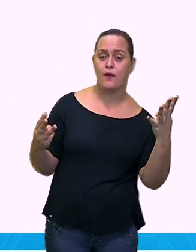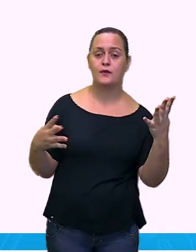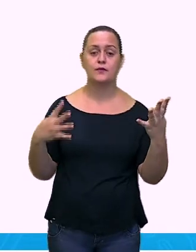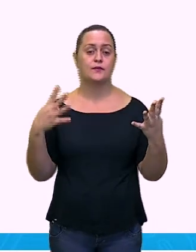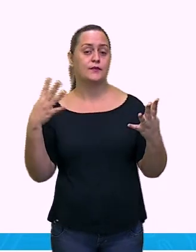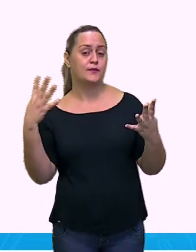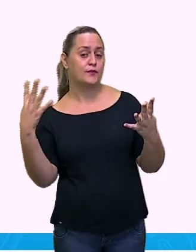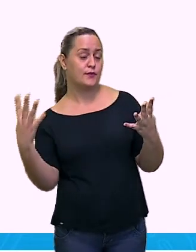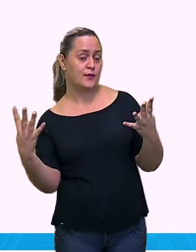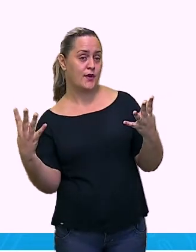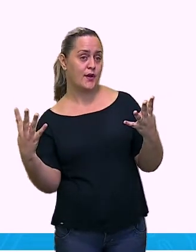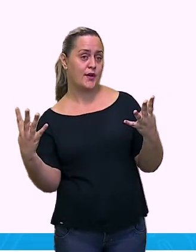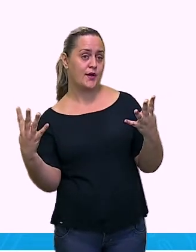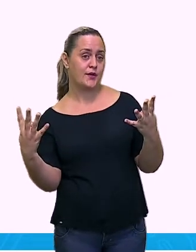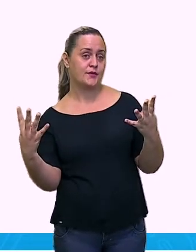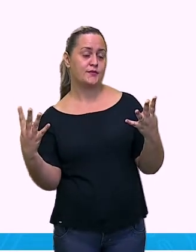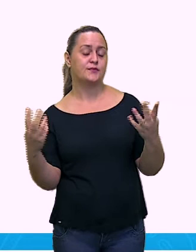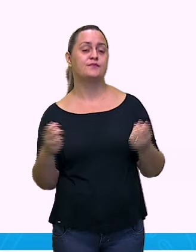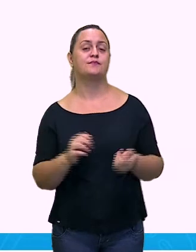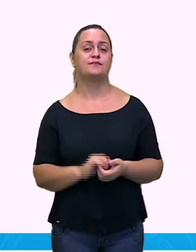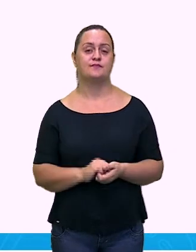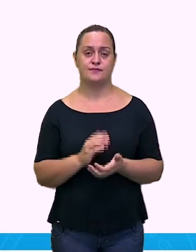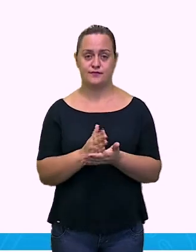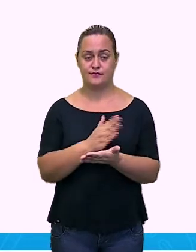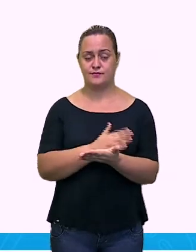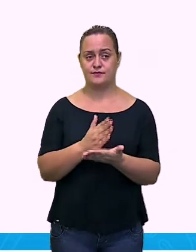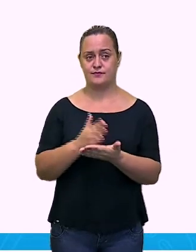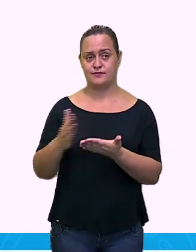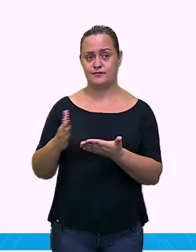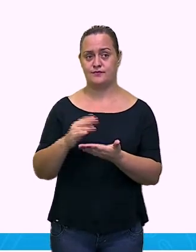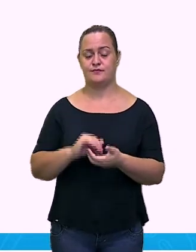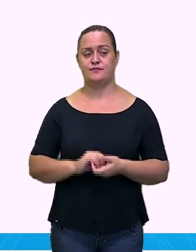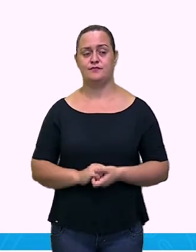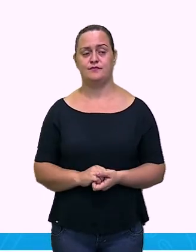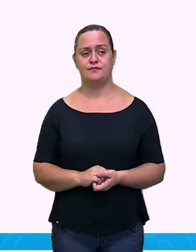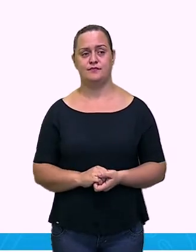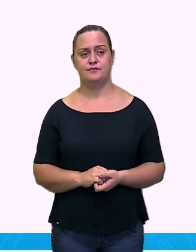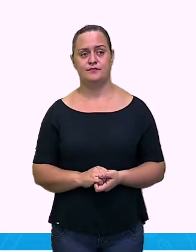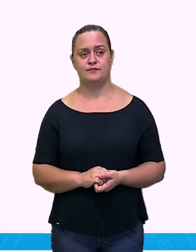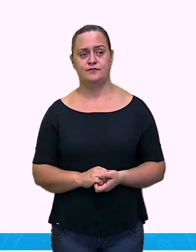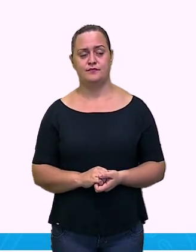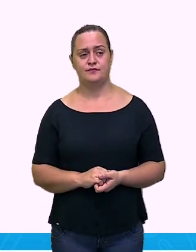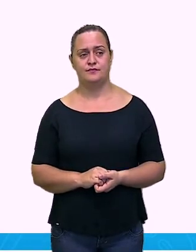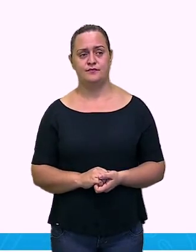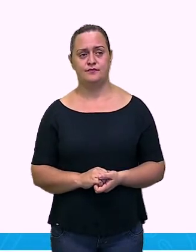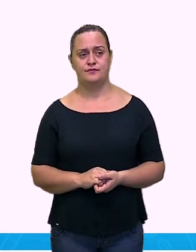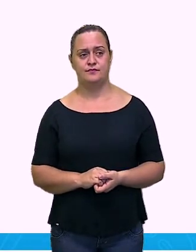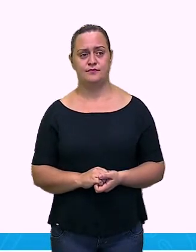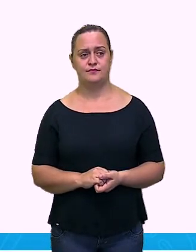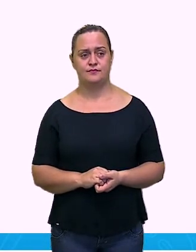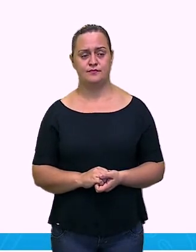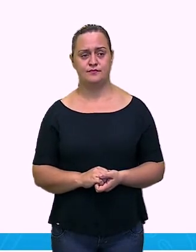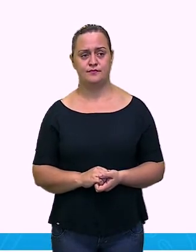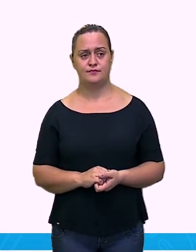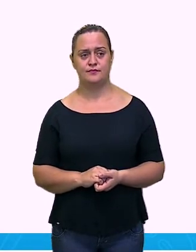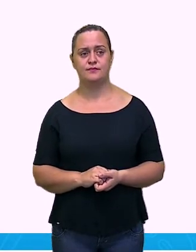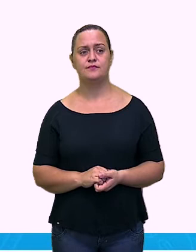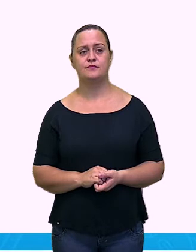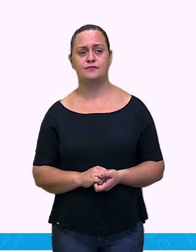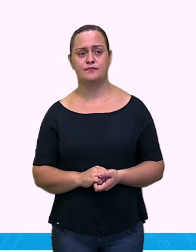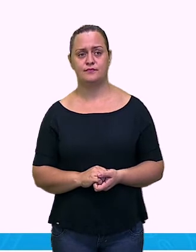jogar para cá e esse aqui para cá esse aqui para cá